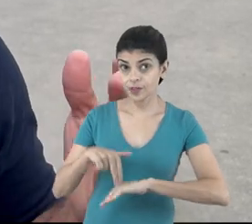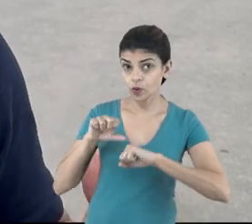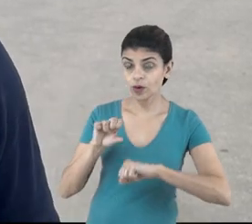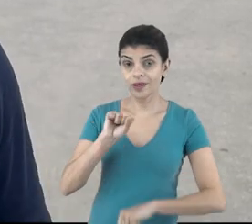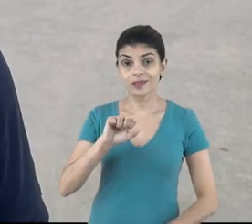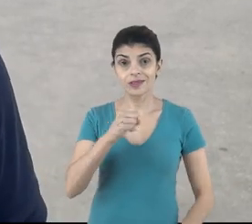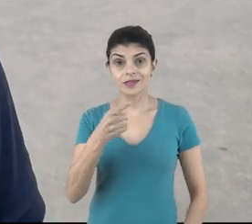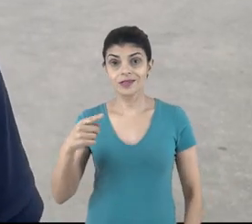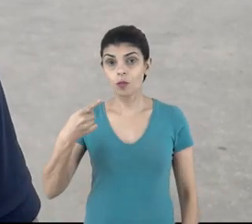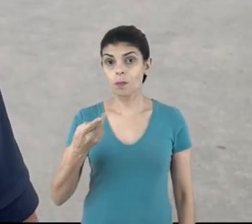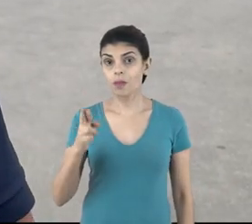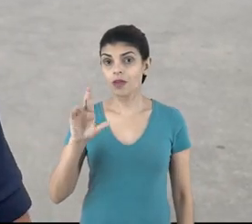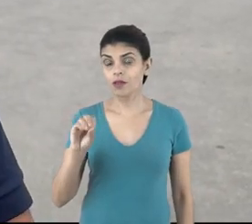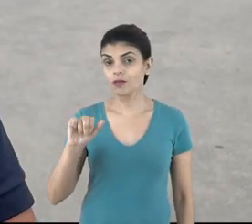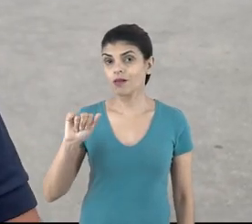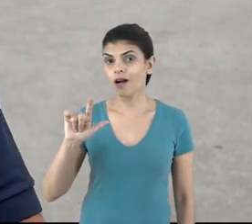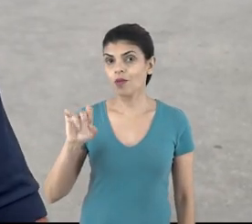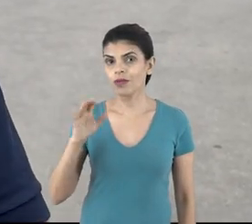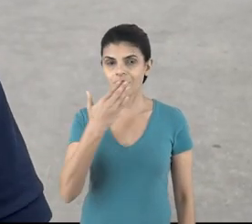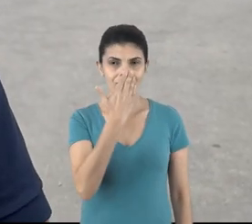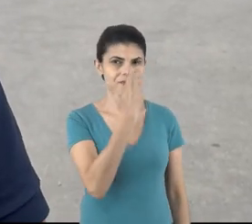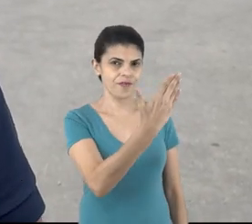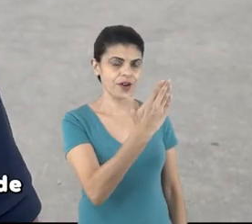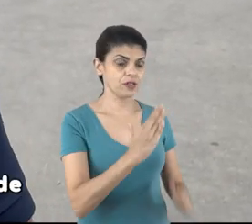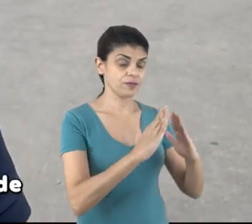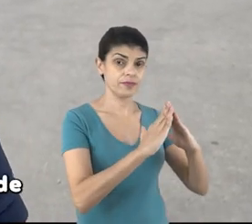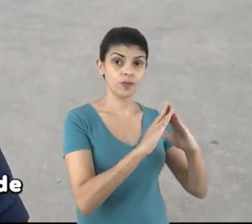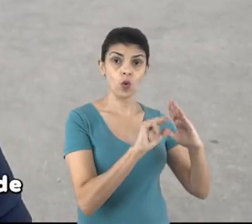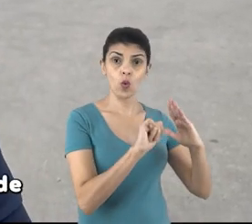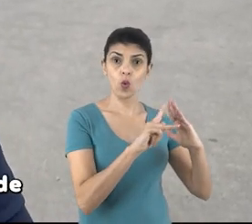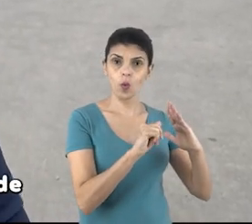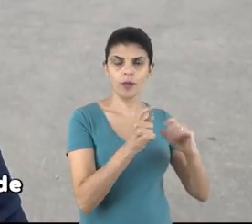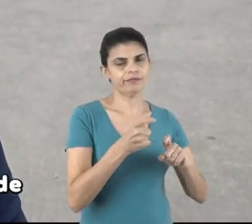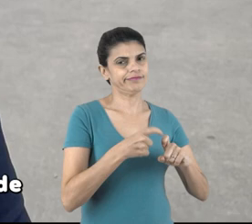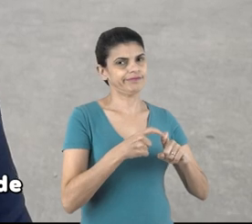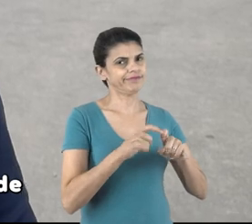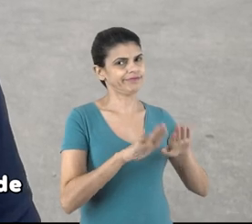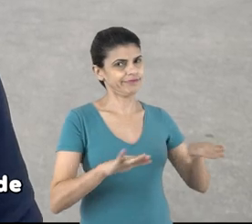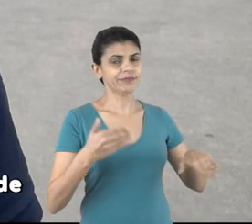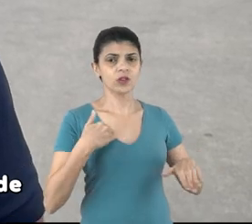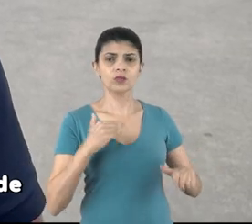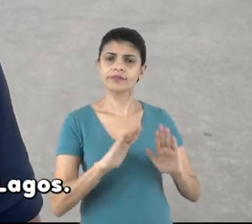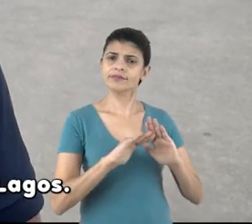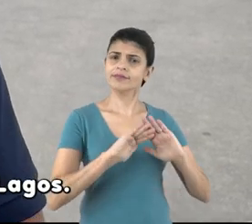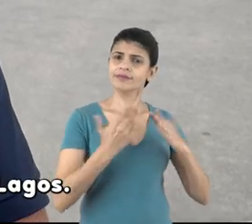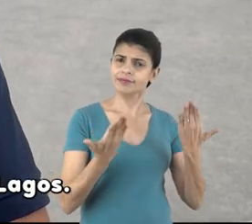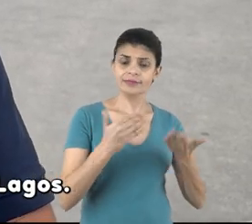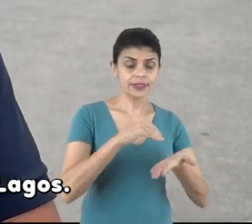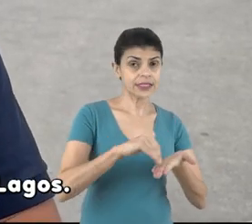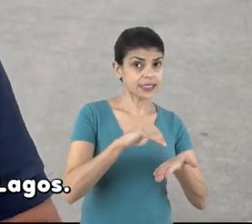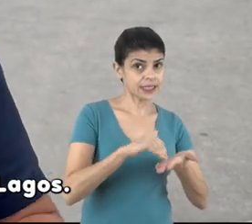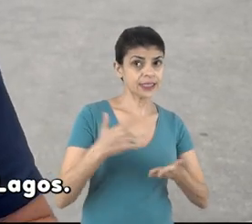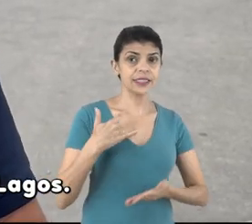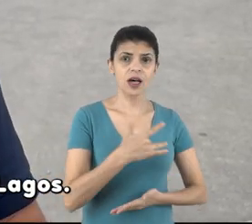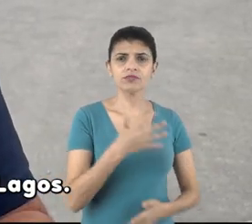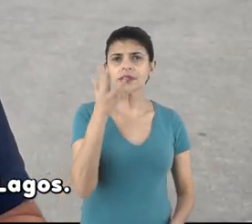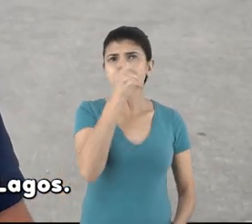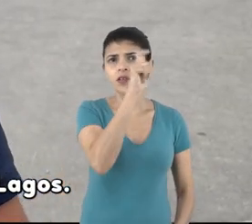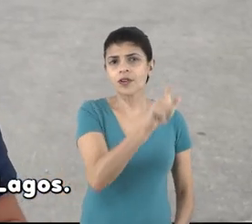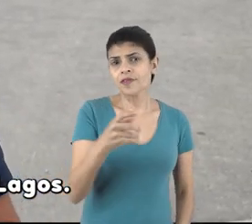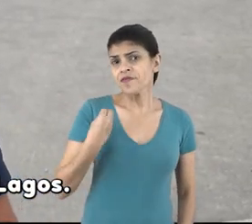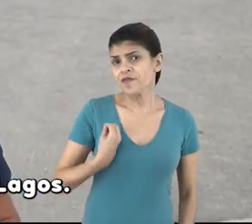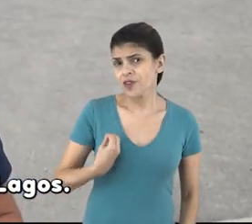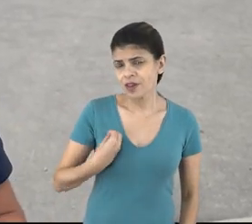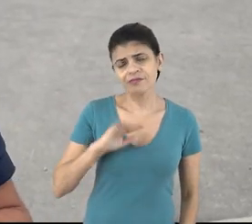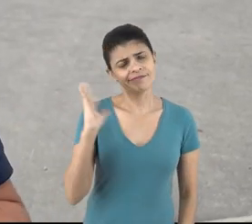Eu estou aqui em São Pedro da Aldeia, na frente da nossa UPA pediátrica, a UPA que eu abri quando secretário estadual de saúde e que vem salvando inúmeras vidas aqui